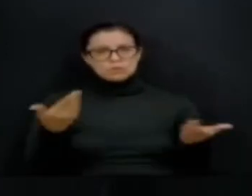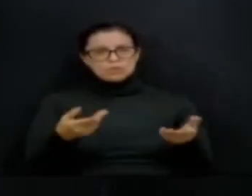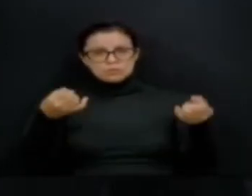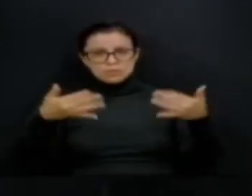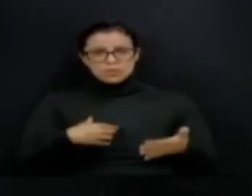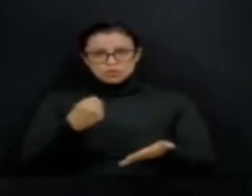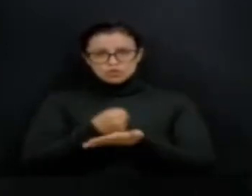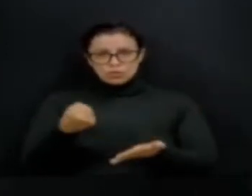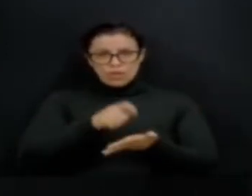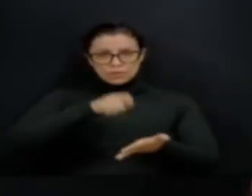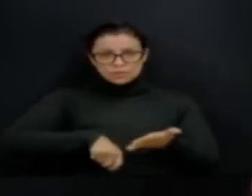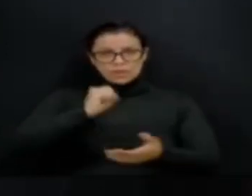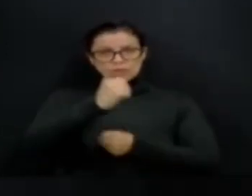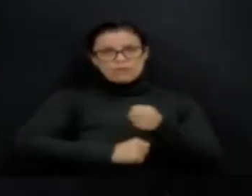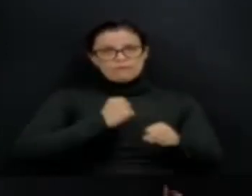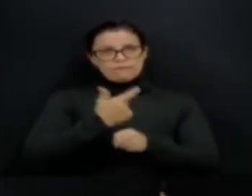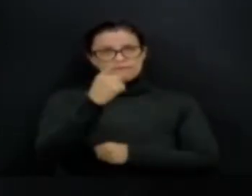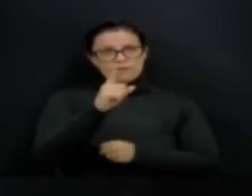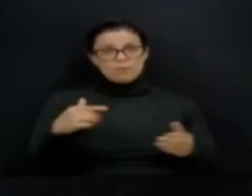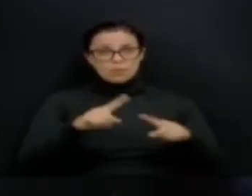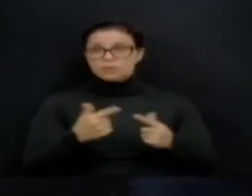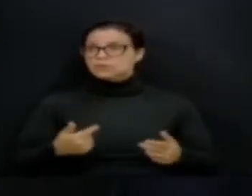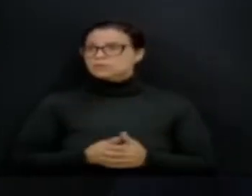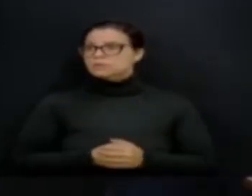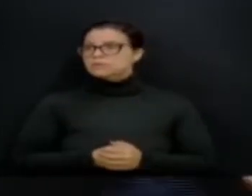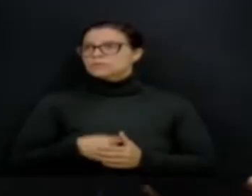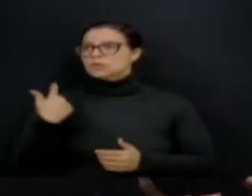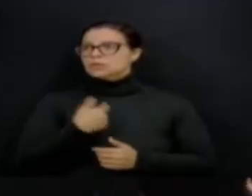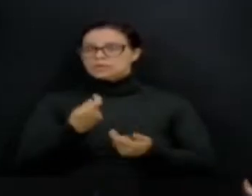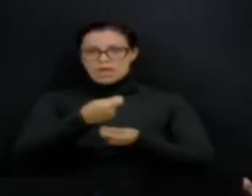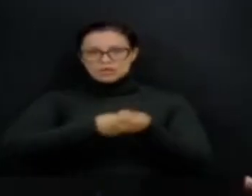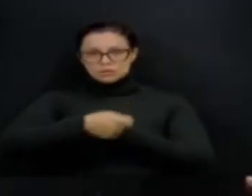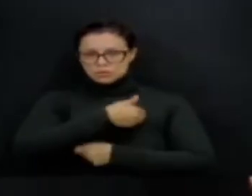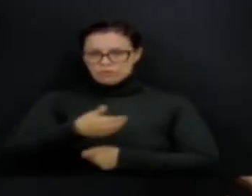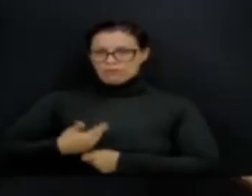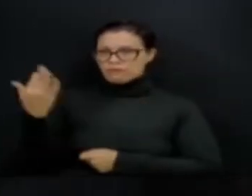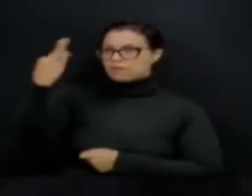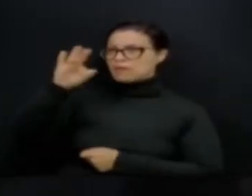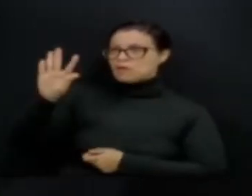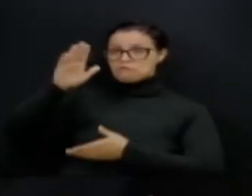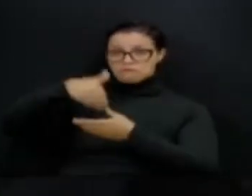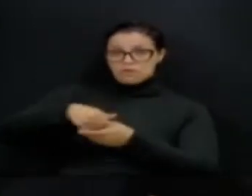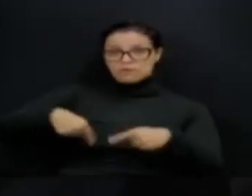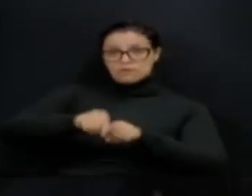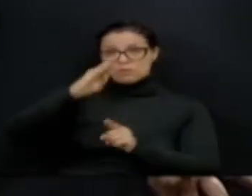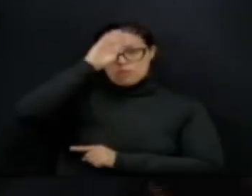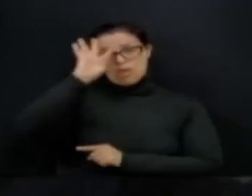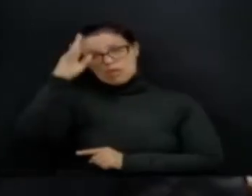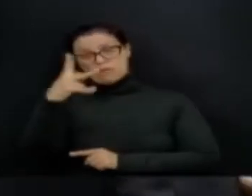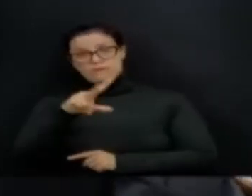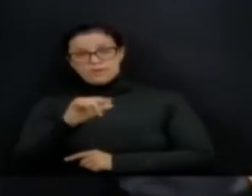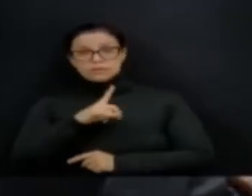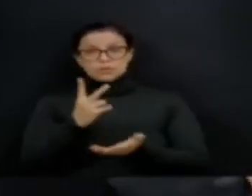que os contratos só serão assinados no ano que vem. Portanto, a próxima administração do governo federal, seja reeleita ou não, é que vai